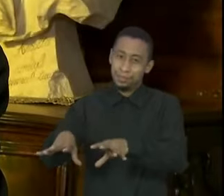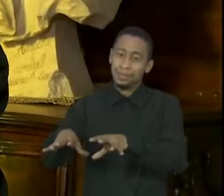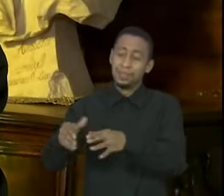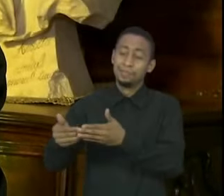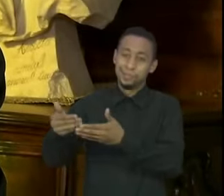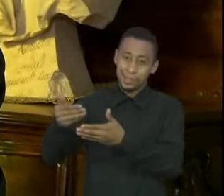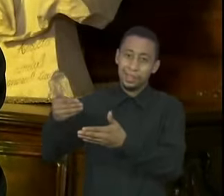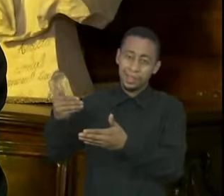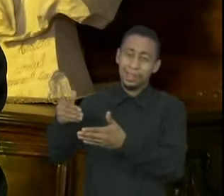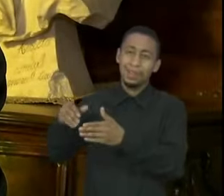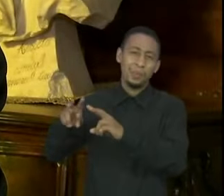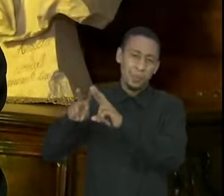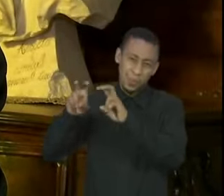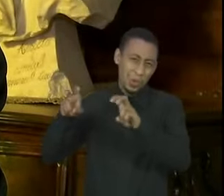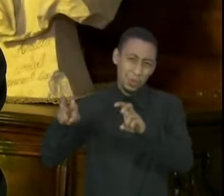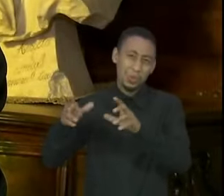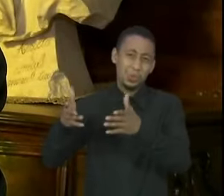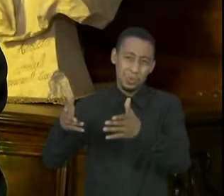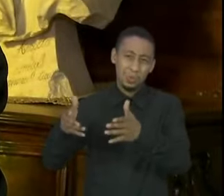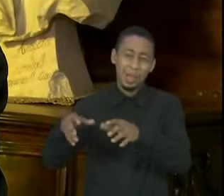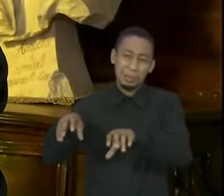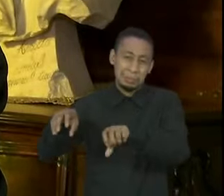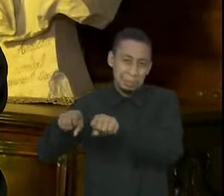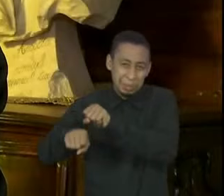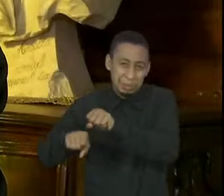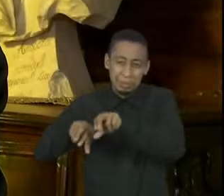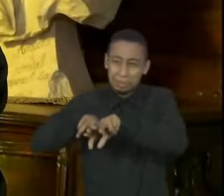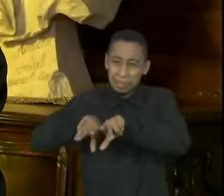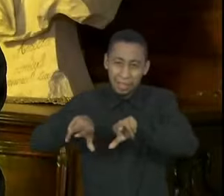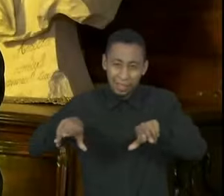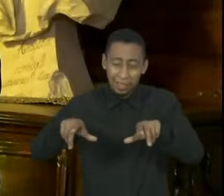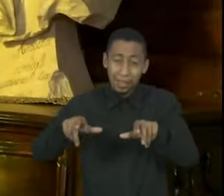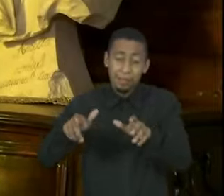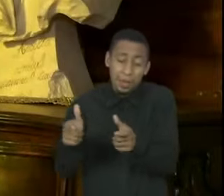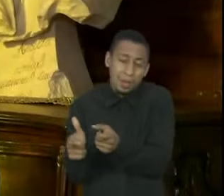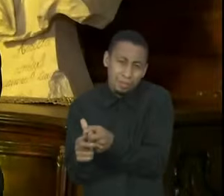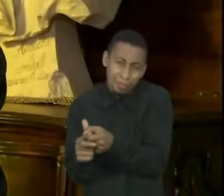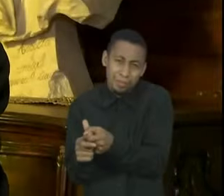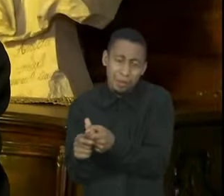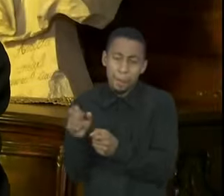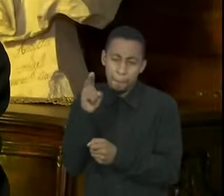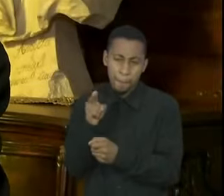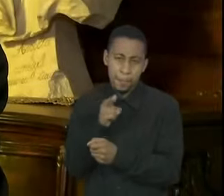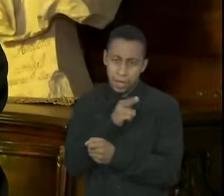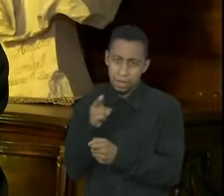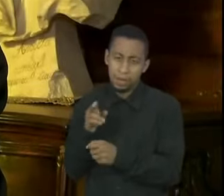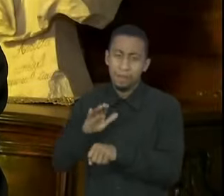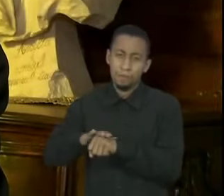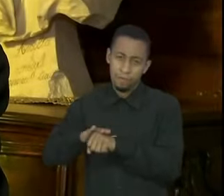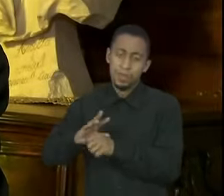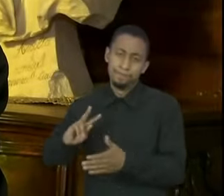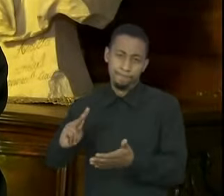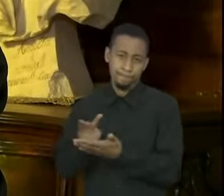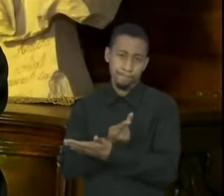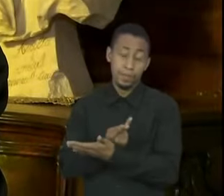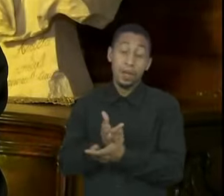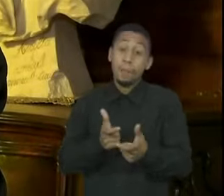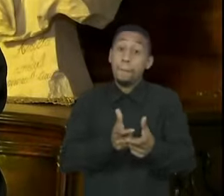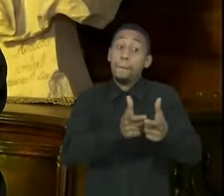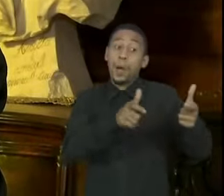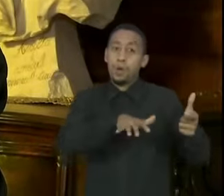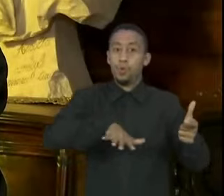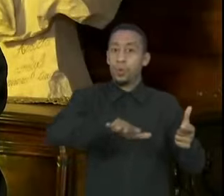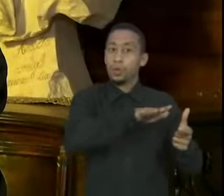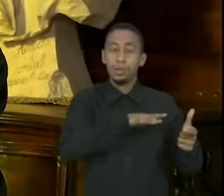escândalos cometidos por uma minoria de padres e os padres sofrem por isso